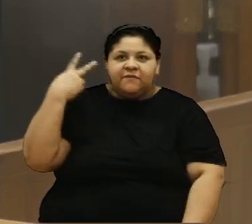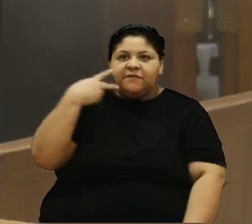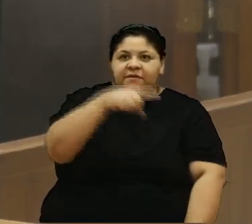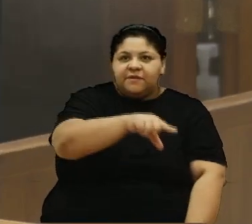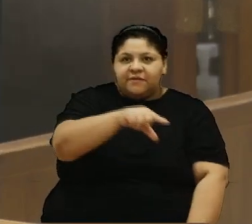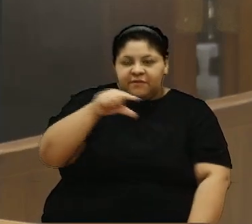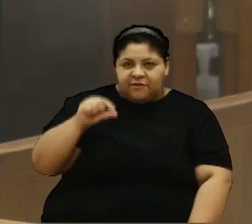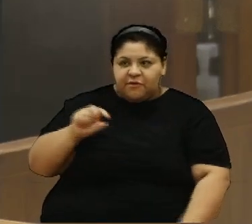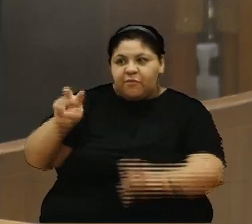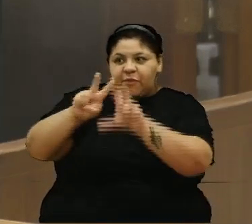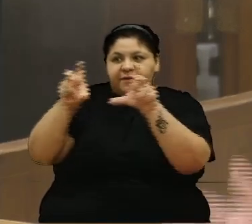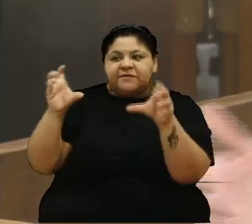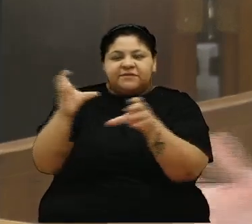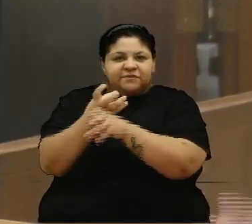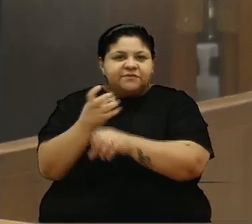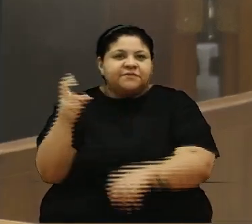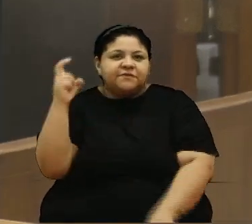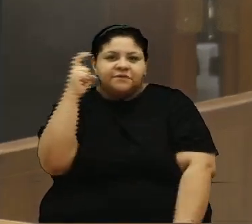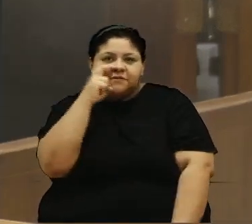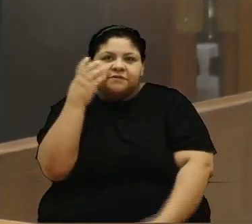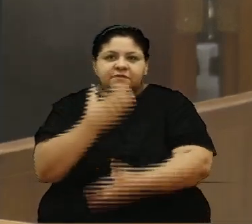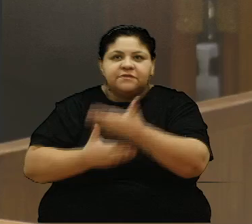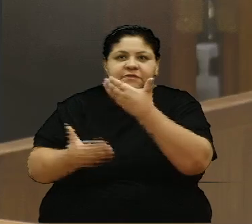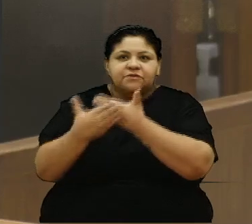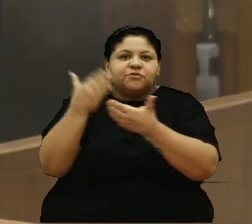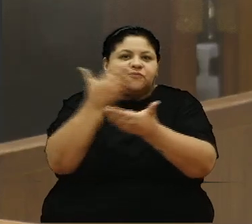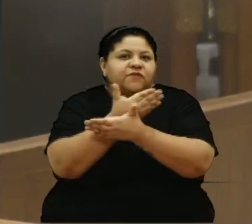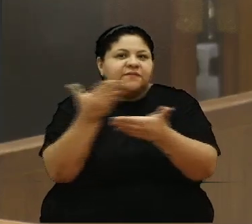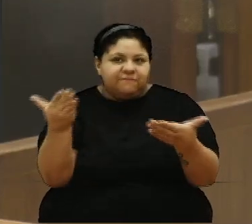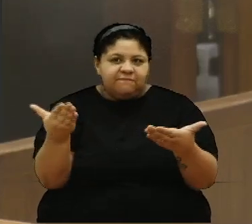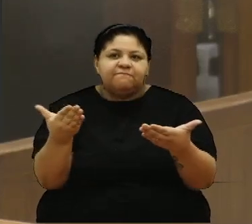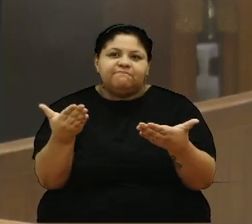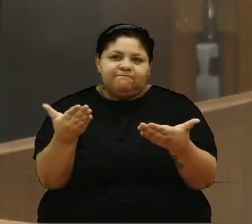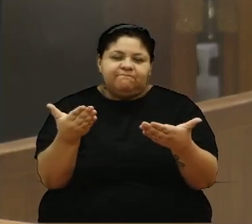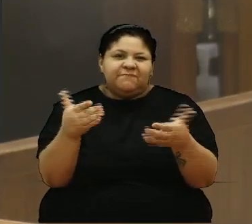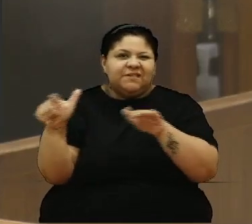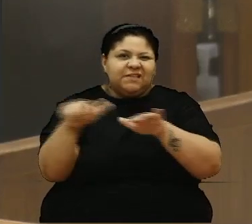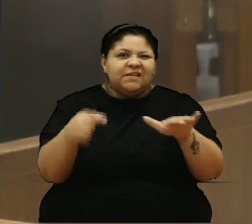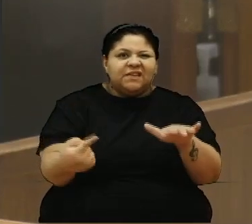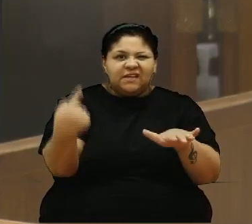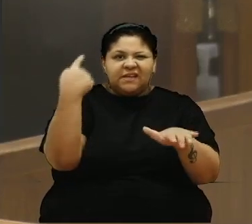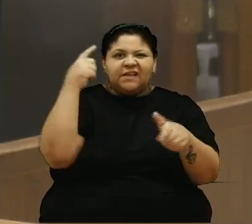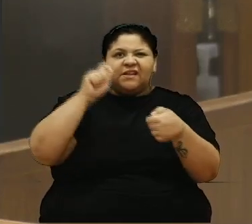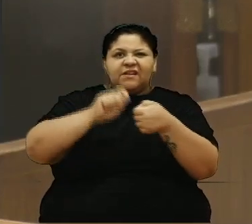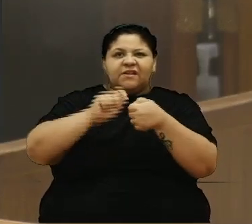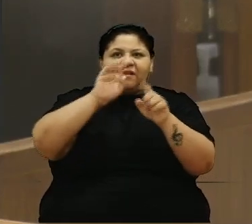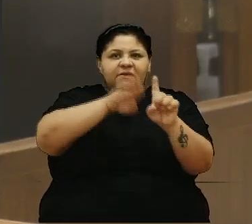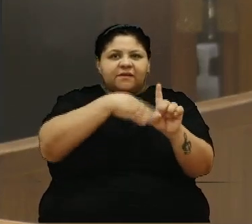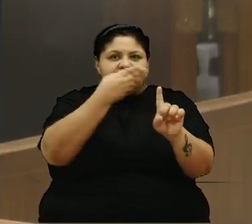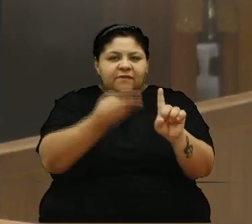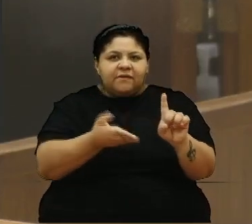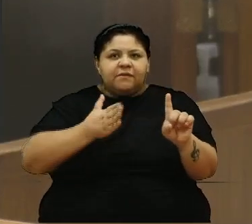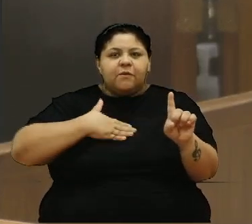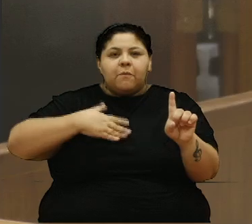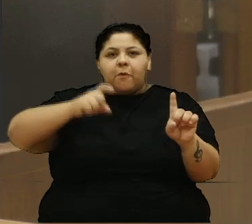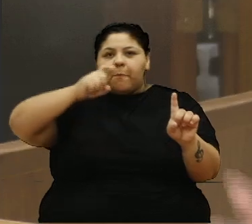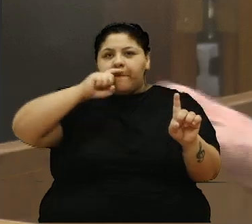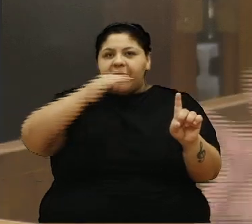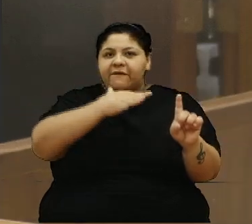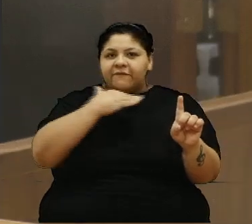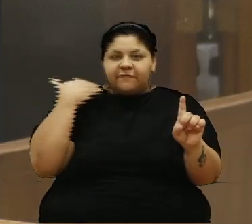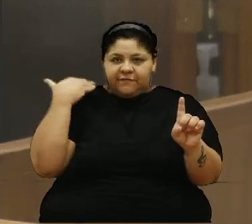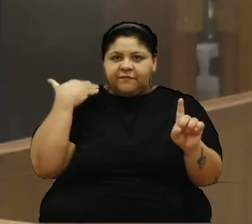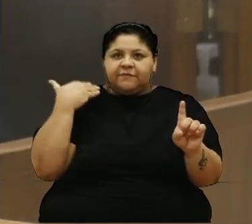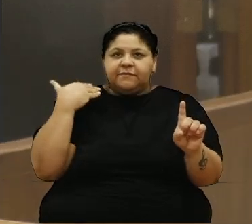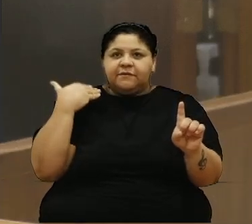pela causa animal, Andressa Malman, e a todos vocês que na semana passada fizeram uma homenagem ao meu pai falecido, que